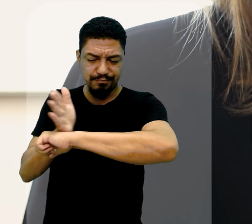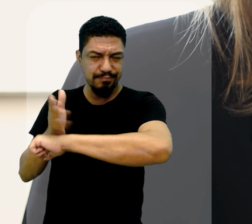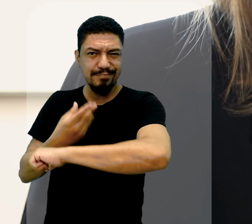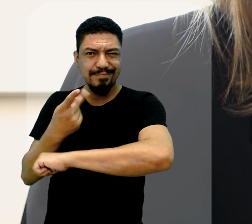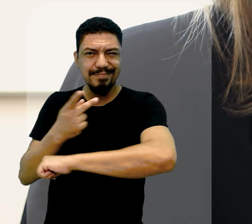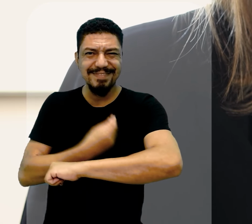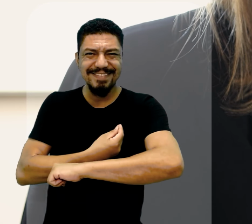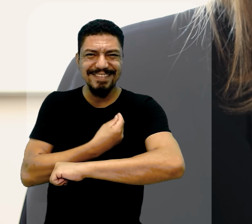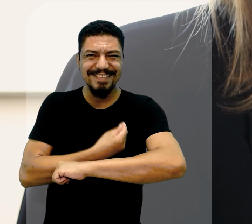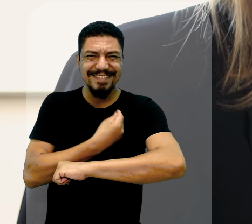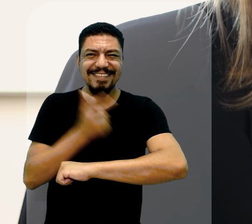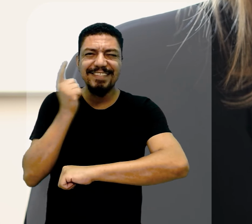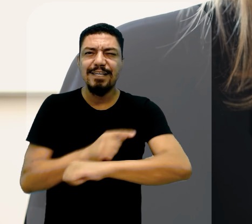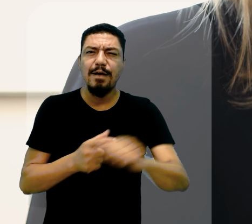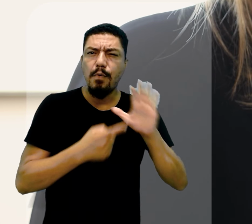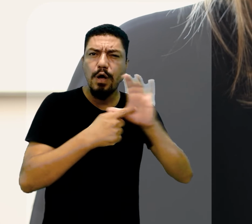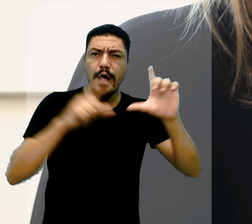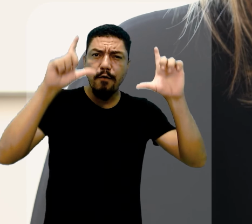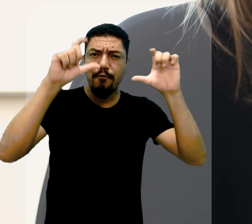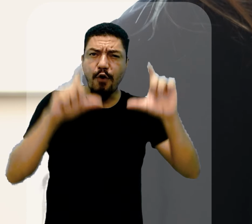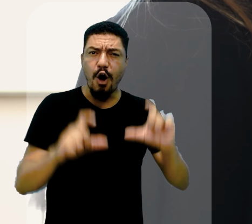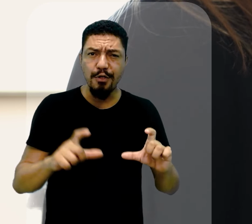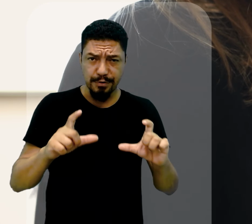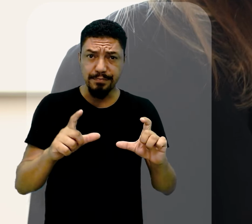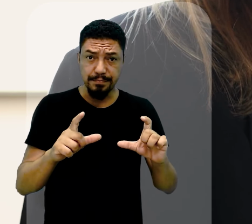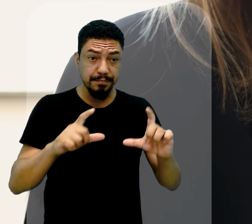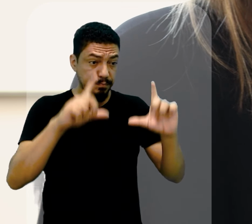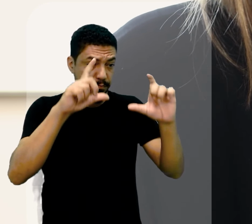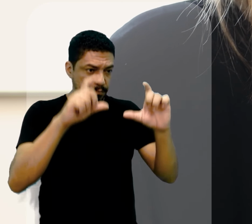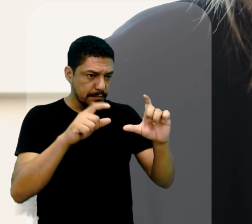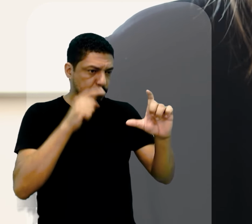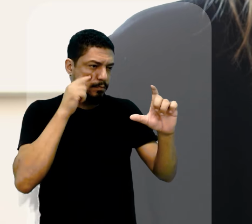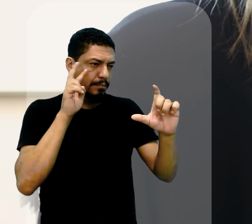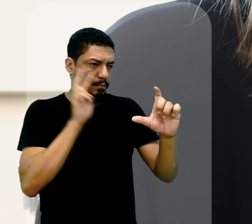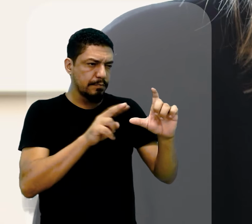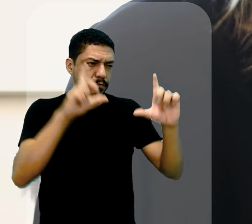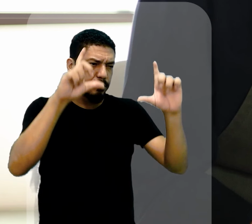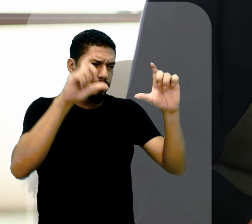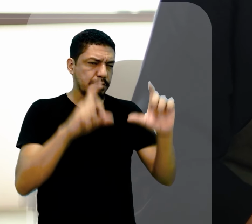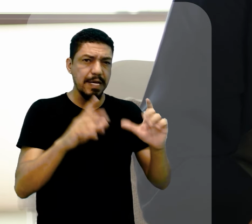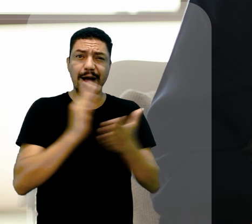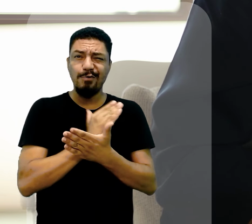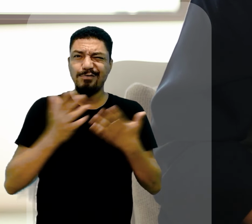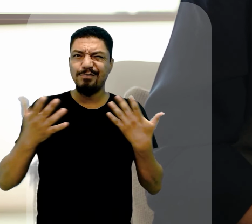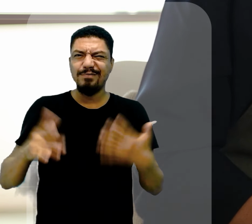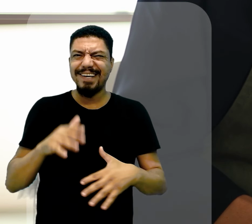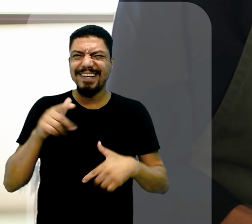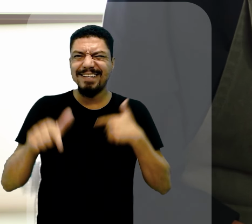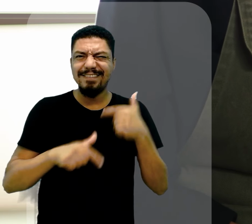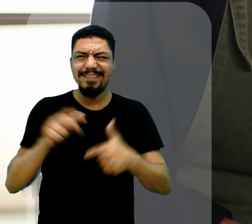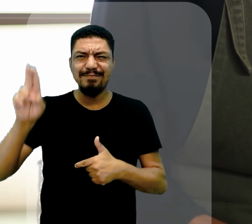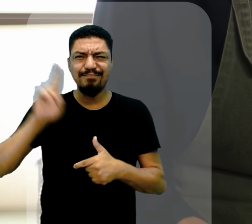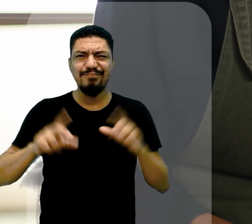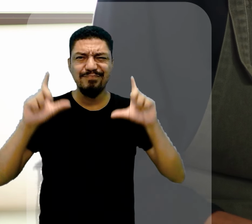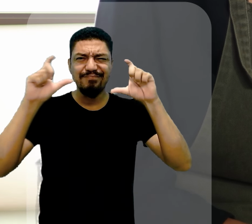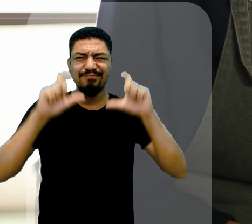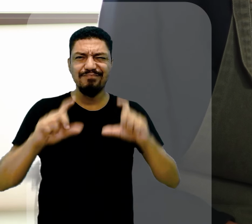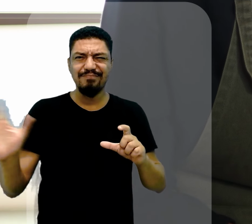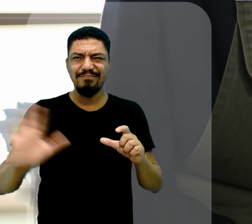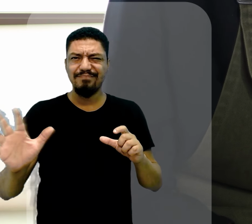né? Trazem fotos a partir da foto sempre, mas tem gente que não quer trabalhar com